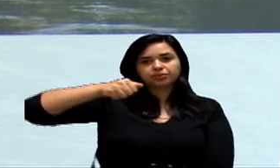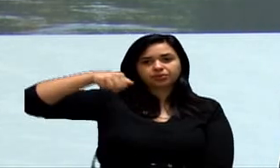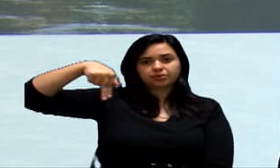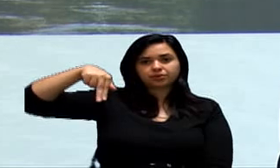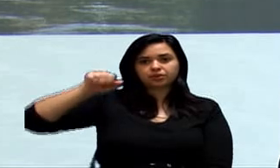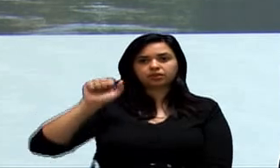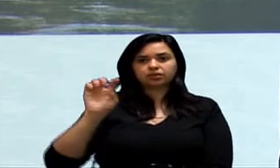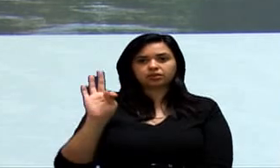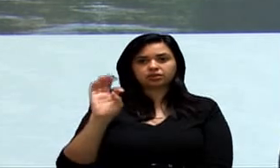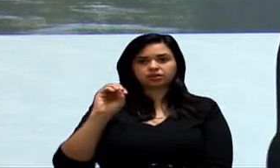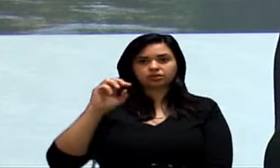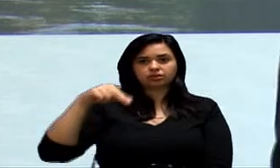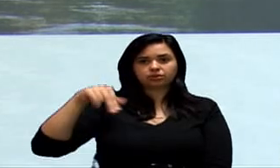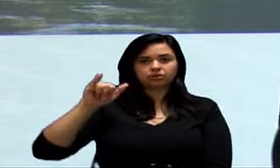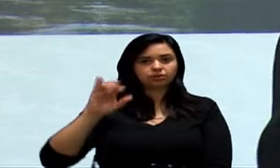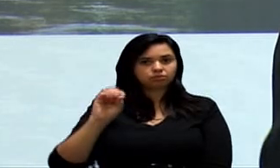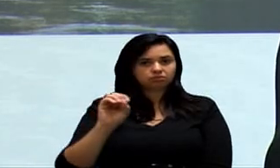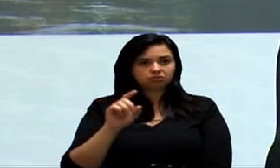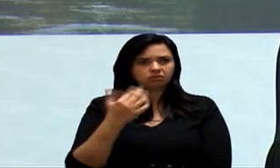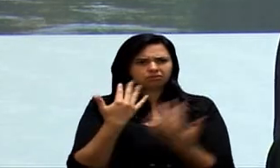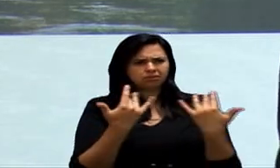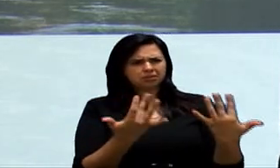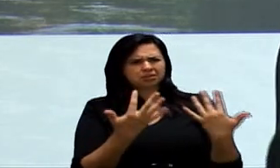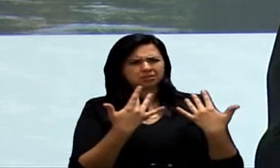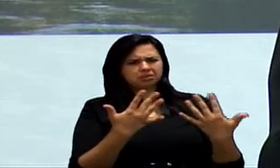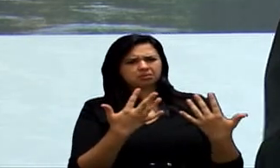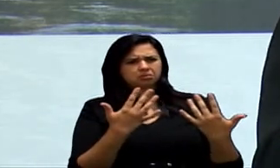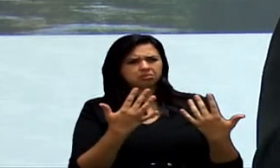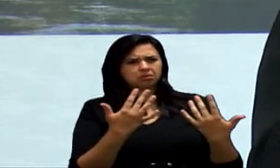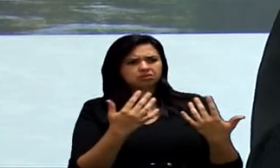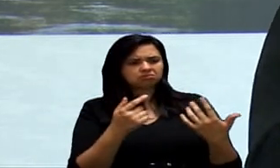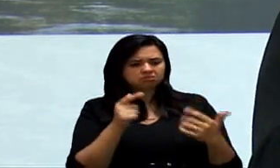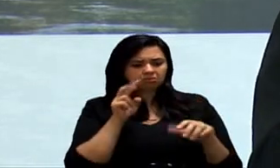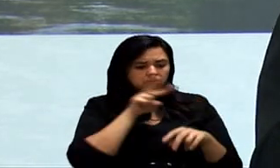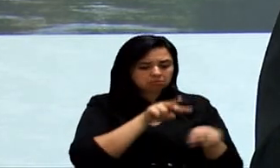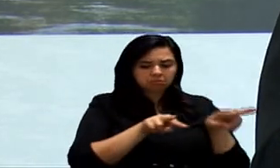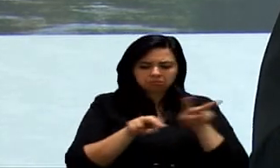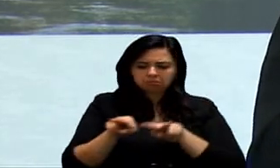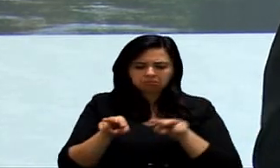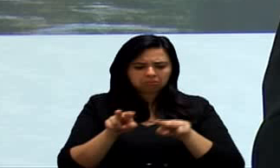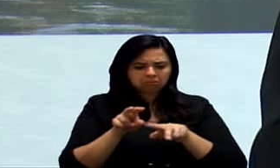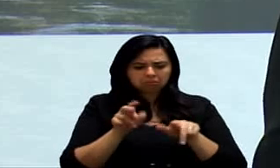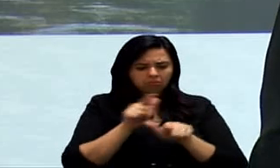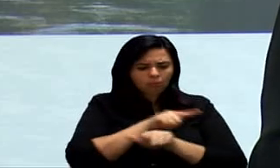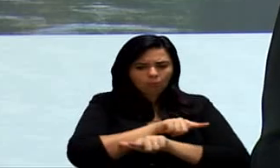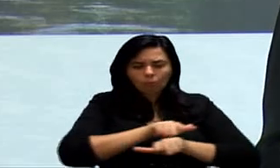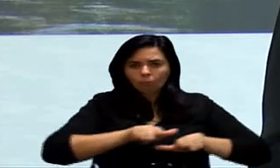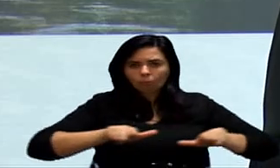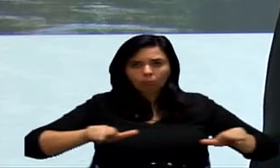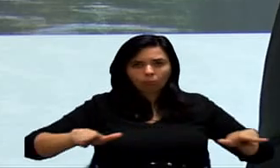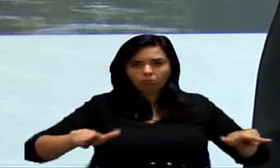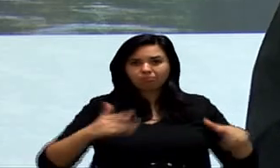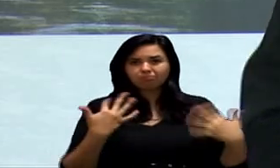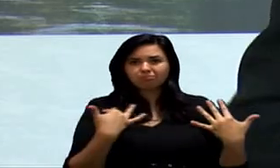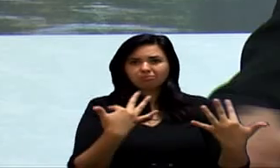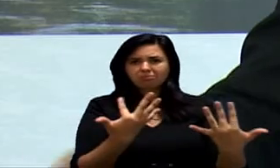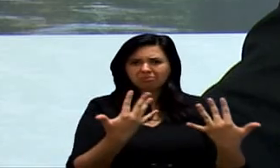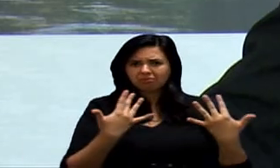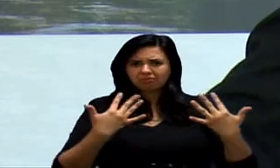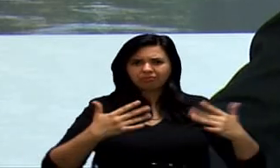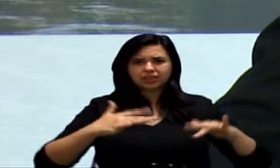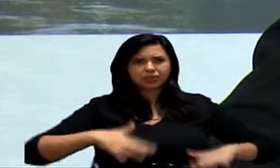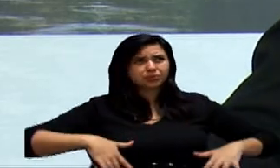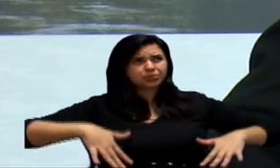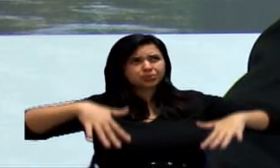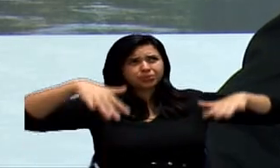mais ver nada, na verdade. Não só o sepulcro lá, como você não consegue ver nada mais. O mato